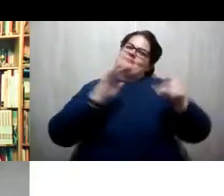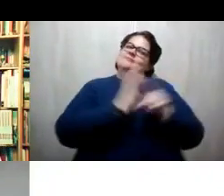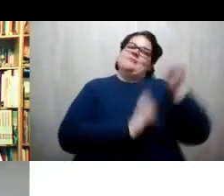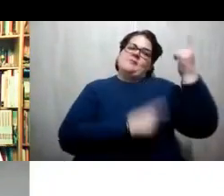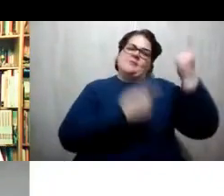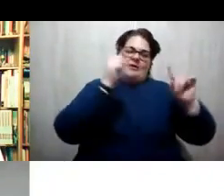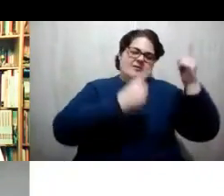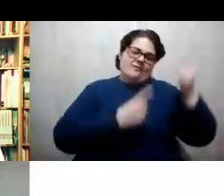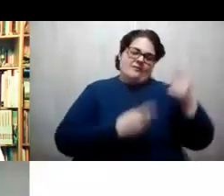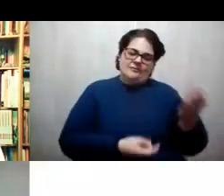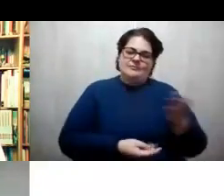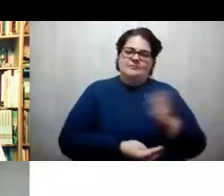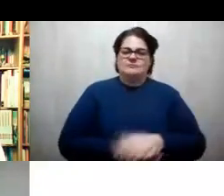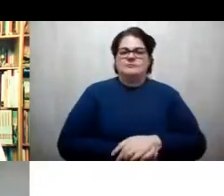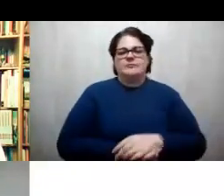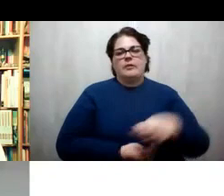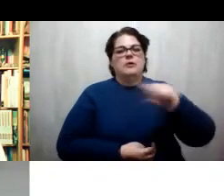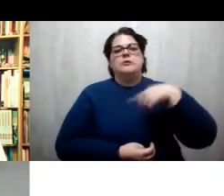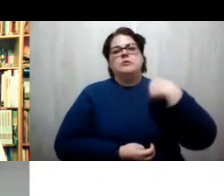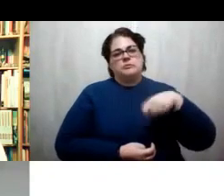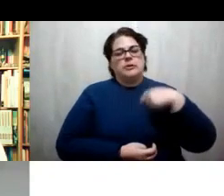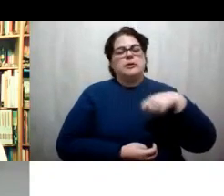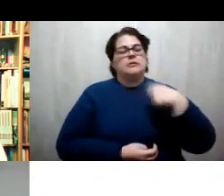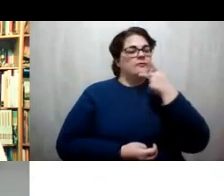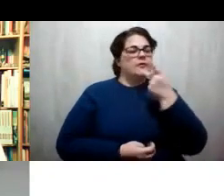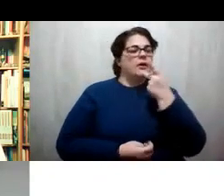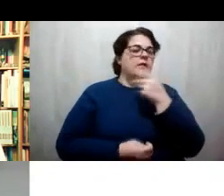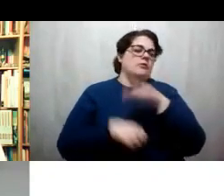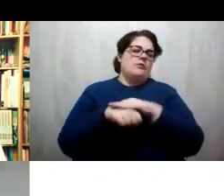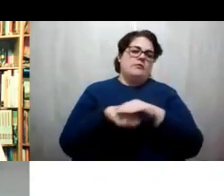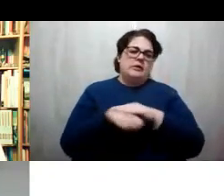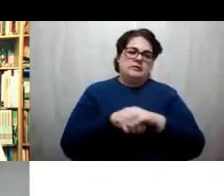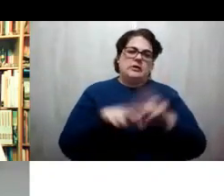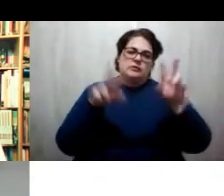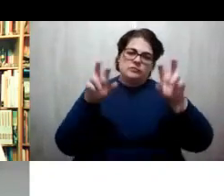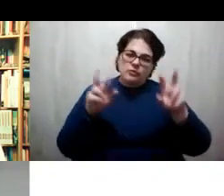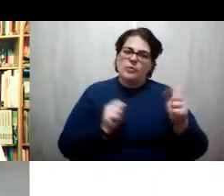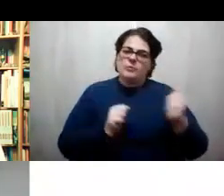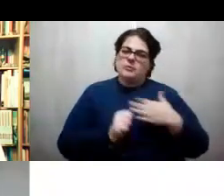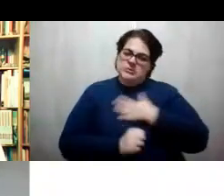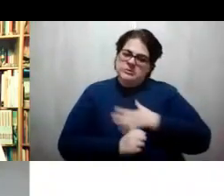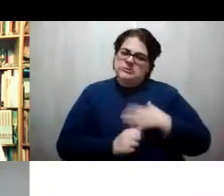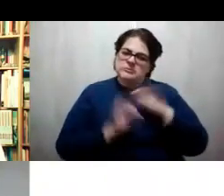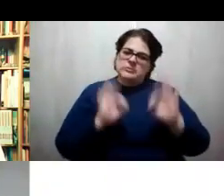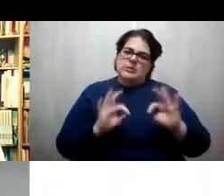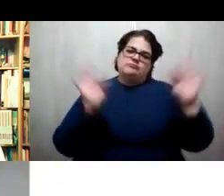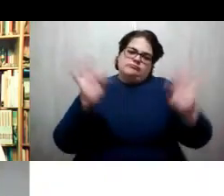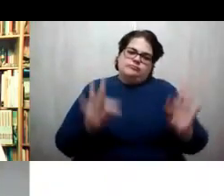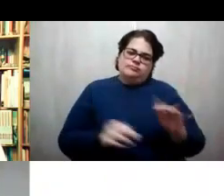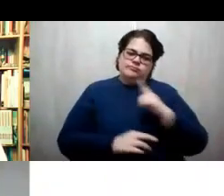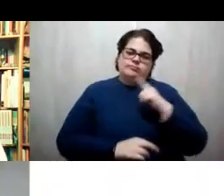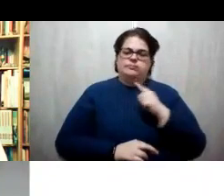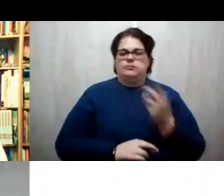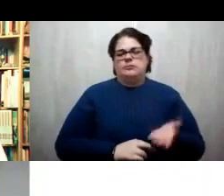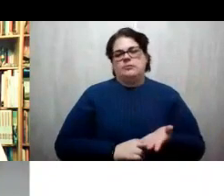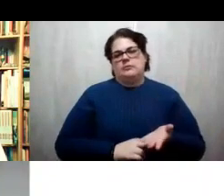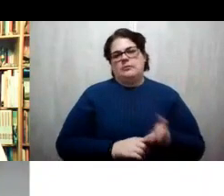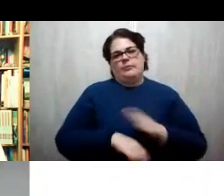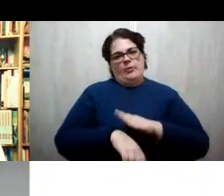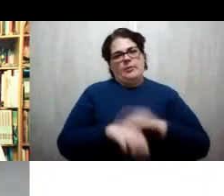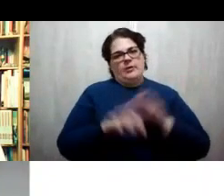porque a gente está precisando, de fato, falar dessas coisas boas e para cima, né? Então, eu acho que é ótimo encerrar o